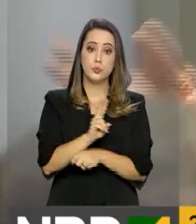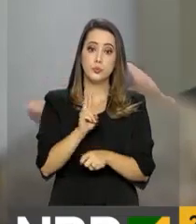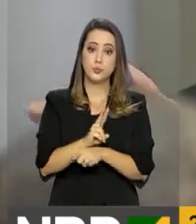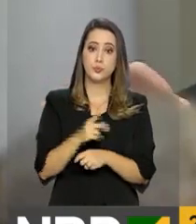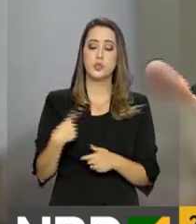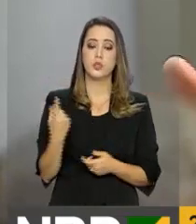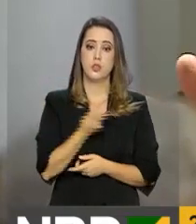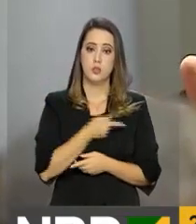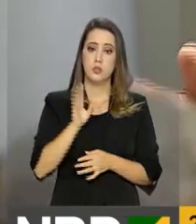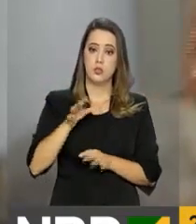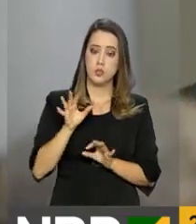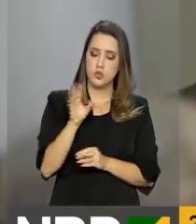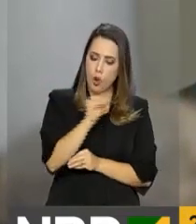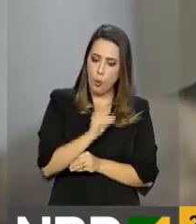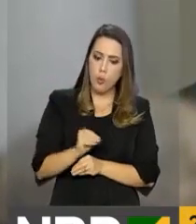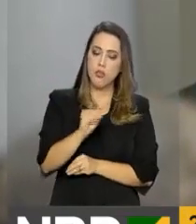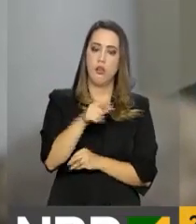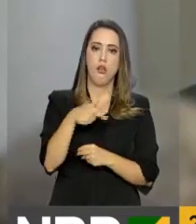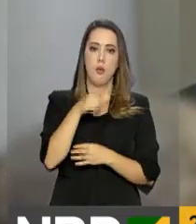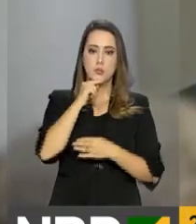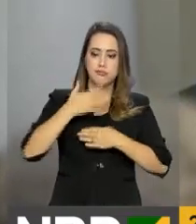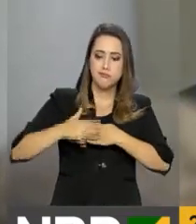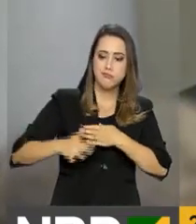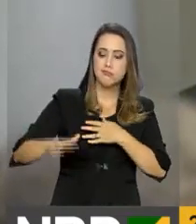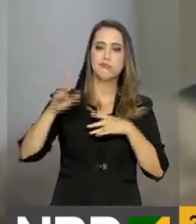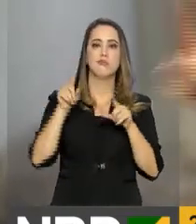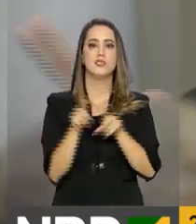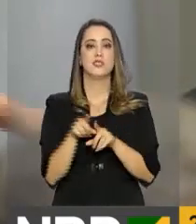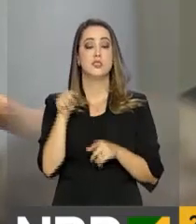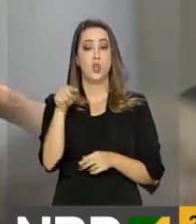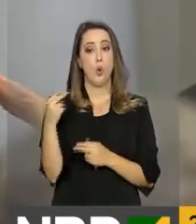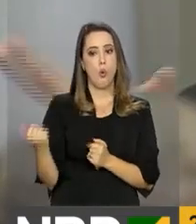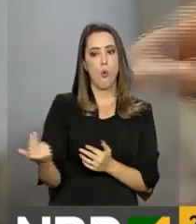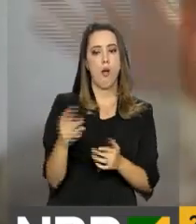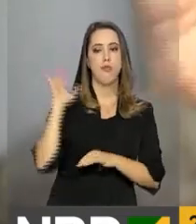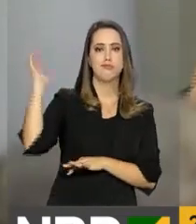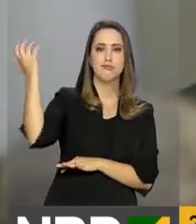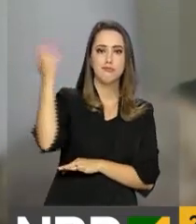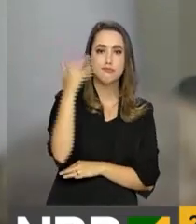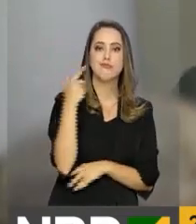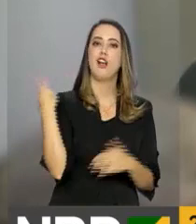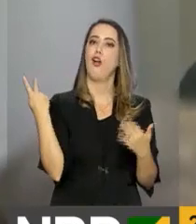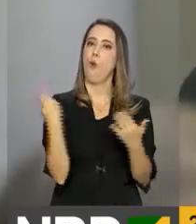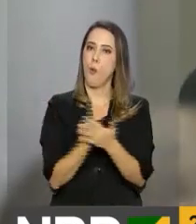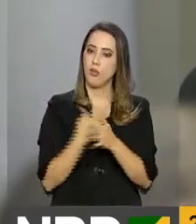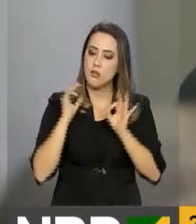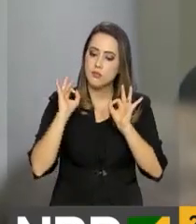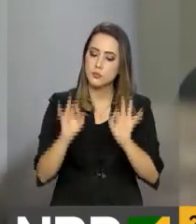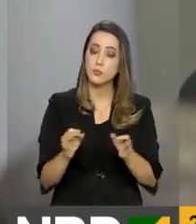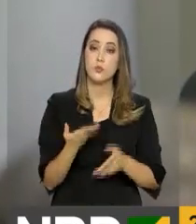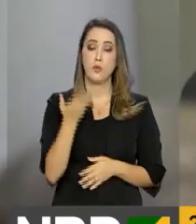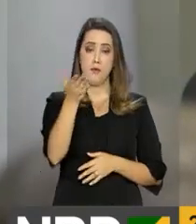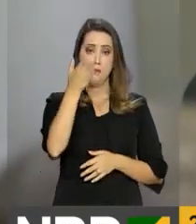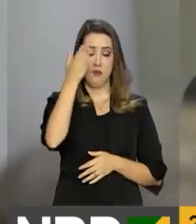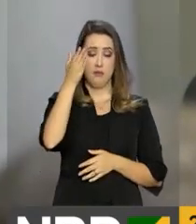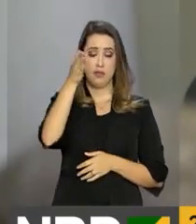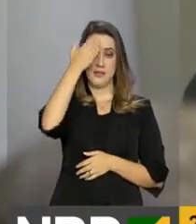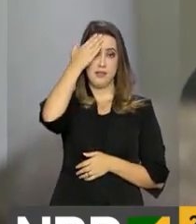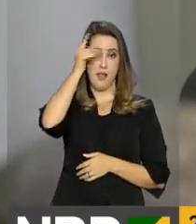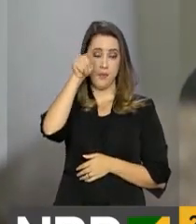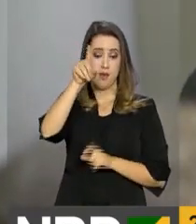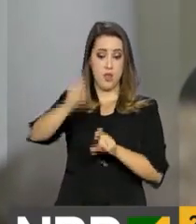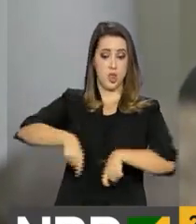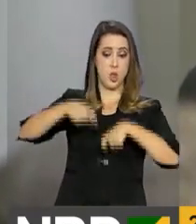oceanos que nós praticamos. Então, de igual maneira, no meio ambiente foi assim. E vocês sabem, se alguém aqui é da área do agronegócio, da